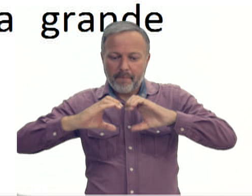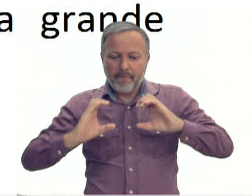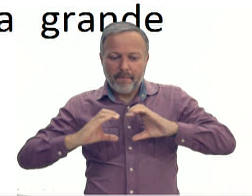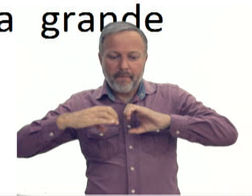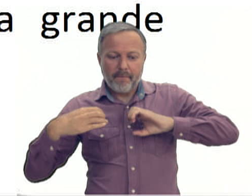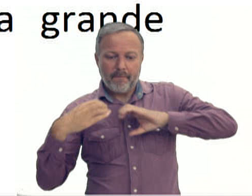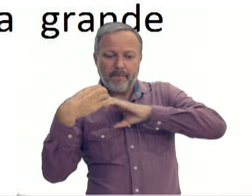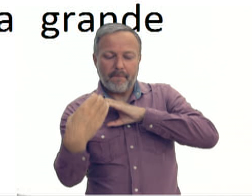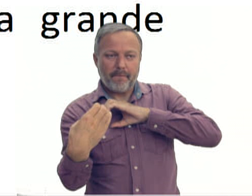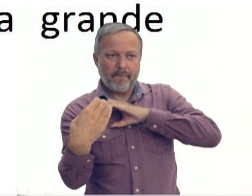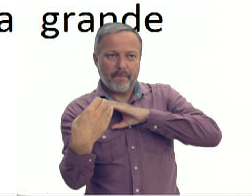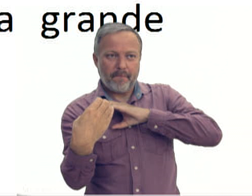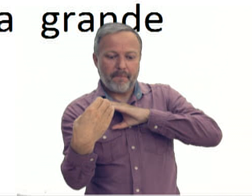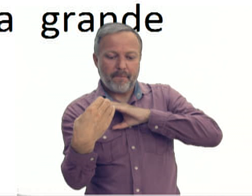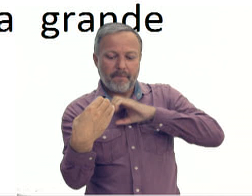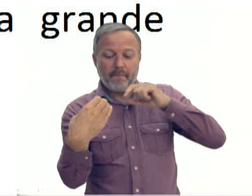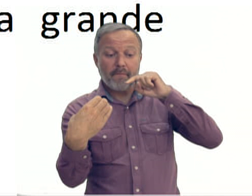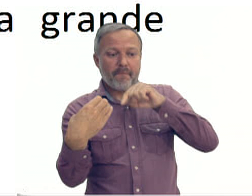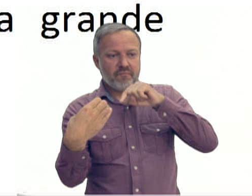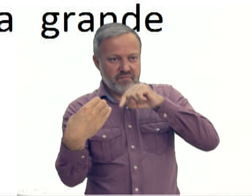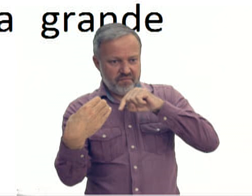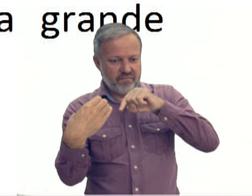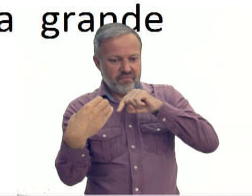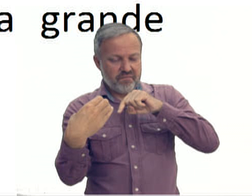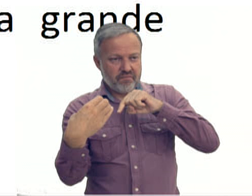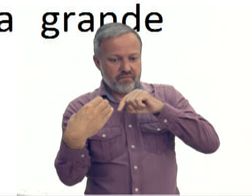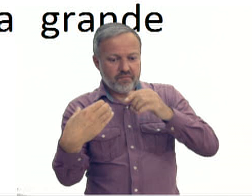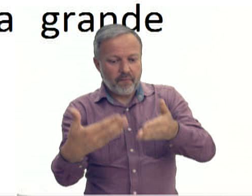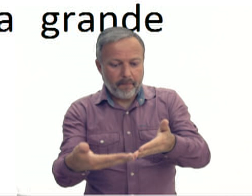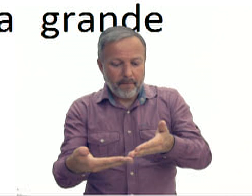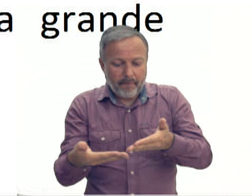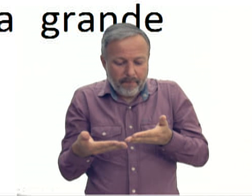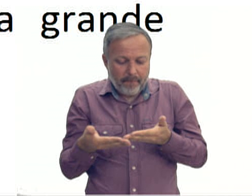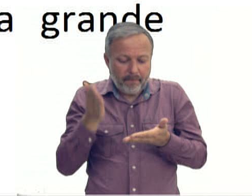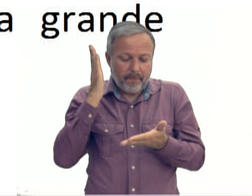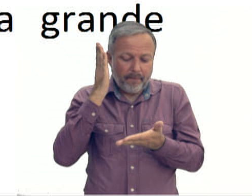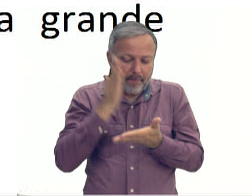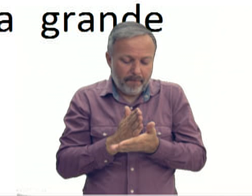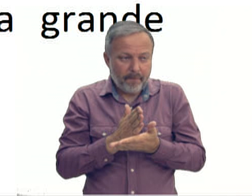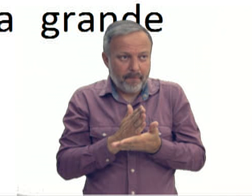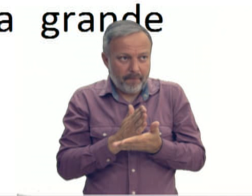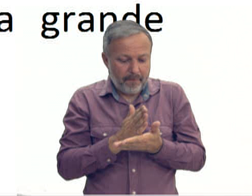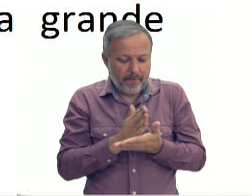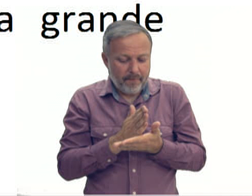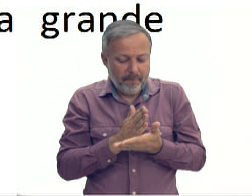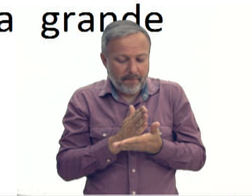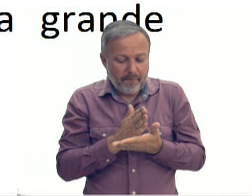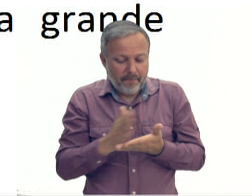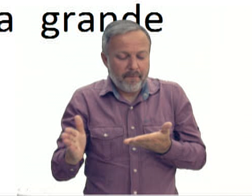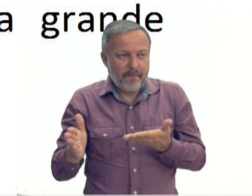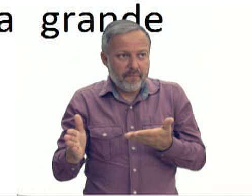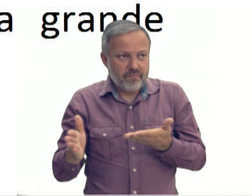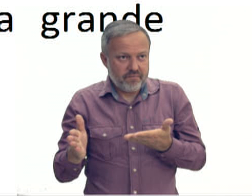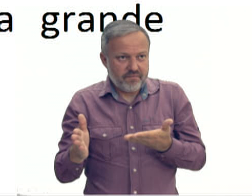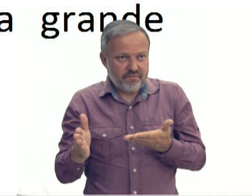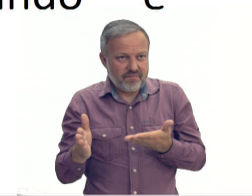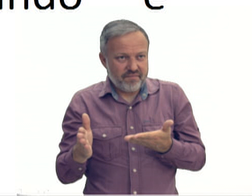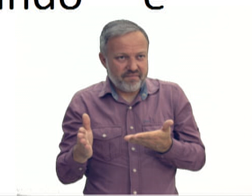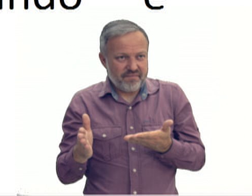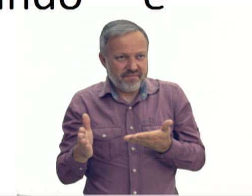o quintal, onde foram deixadas as abóboras, e as partiu com uma grande faca.